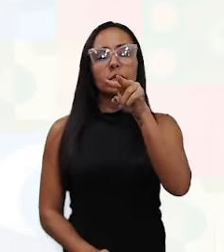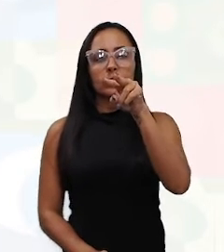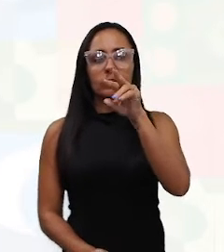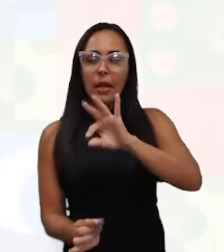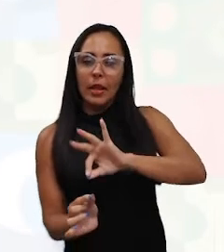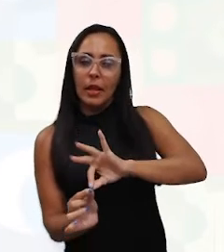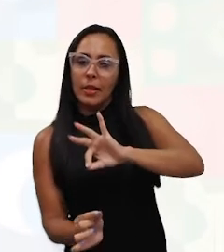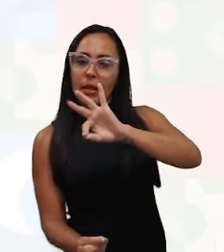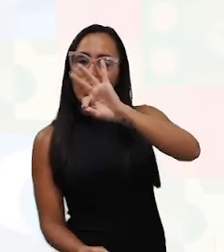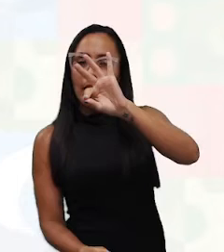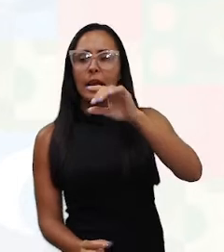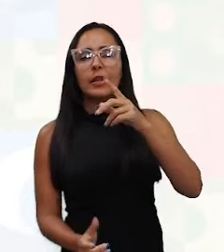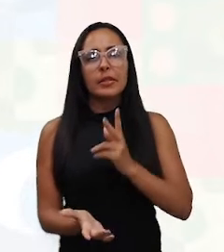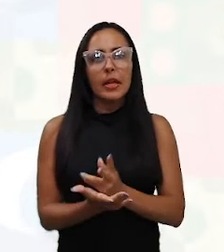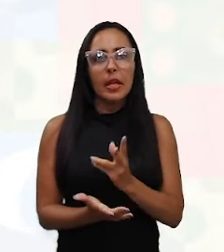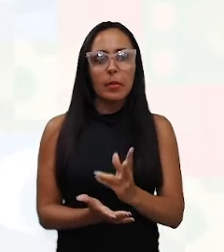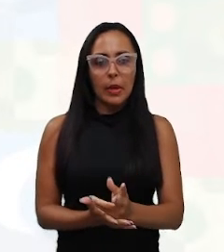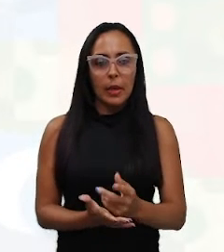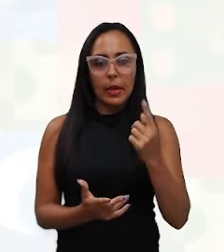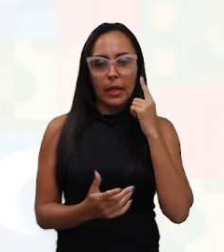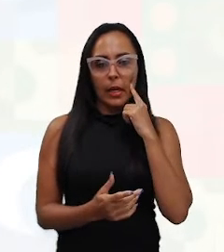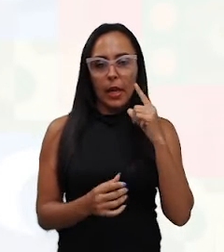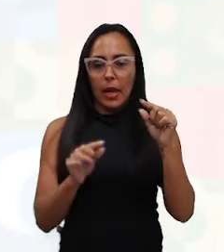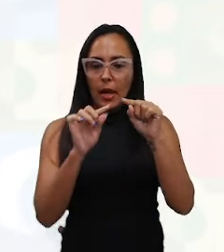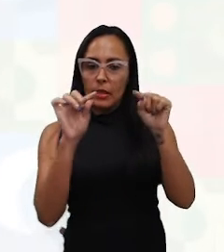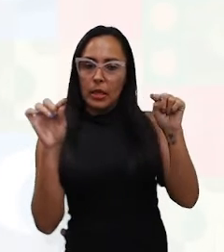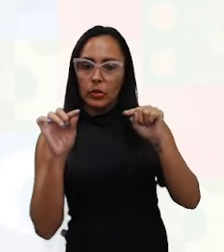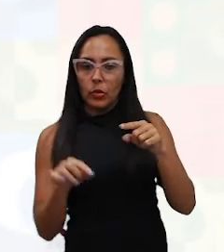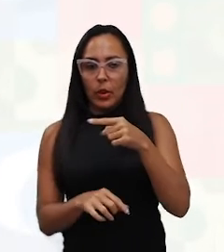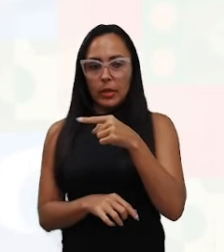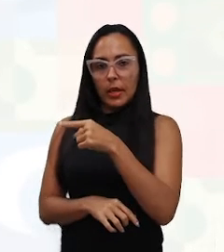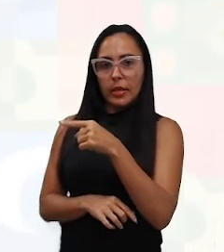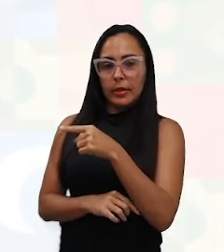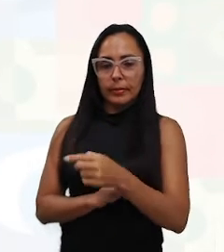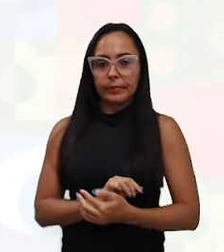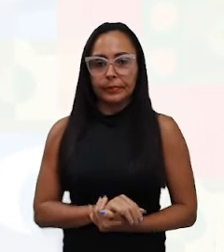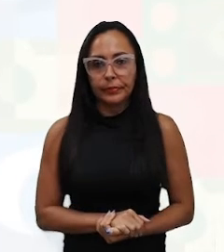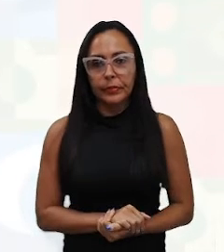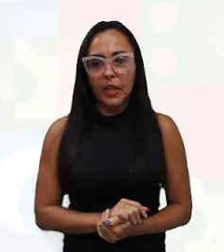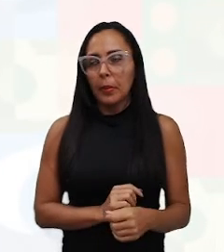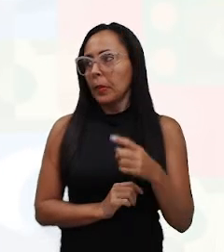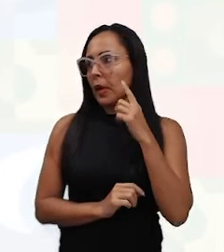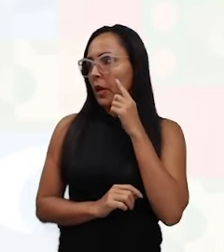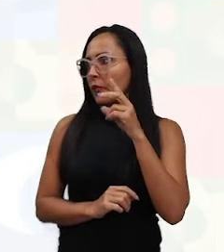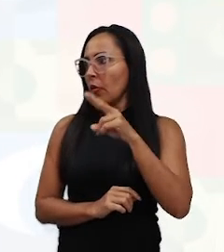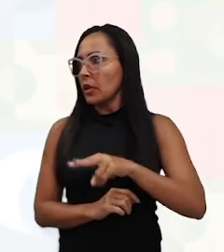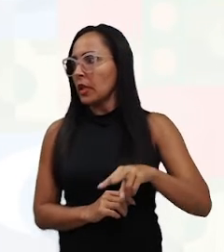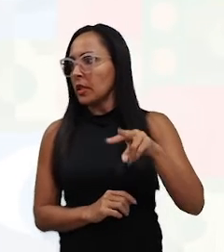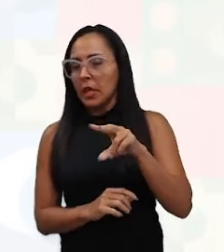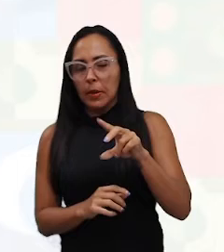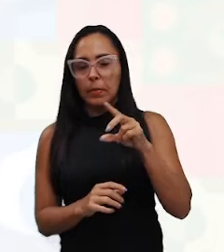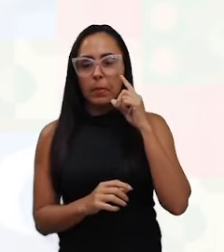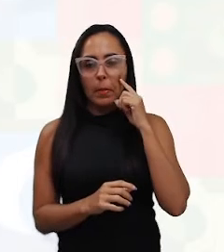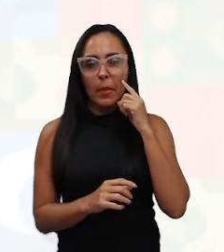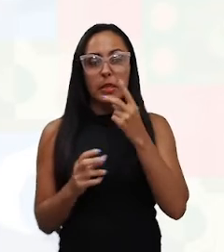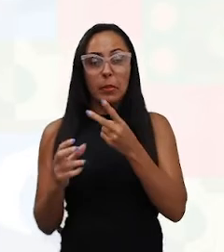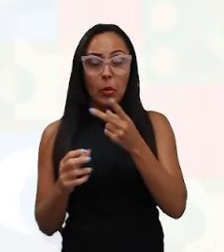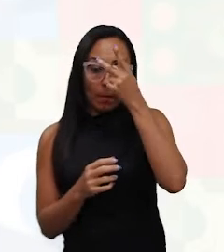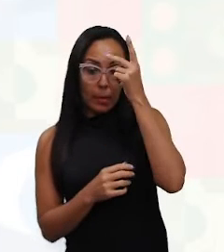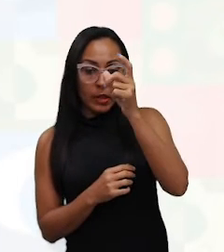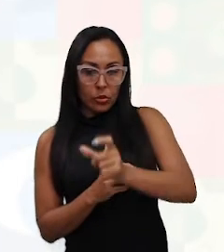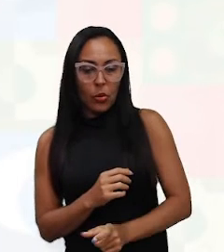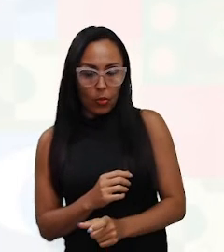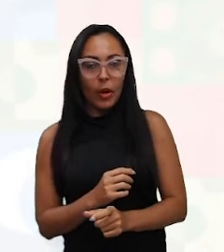estar sempre paralela à linha do horizonte. Então, a gente tem uma imagem para reproduzir isso, né, uma pessoa